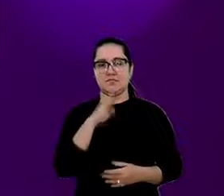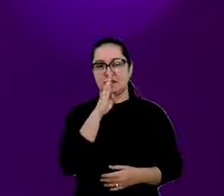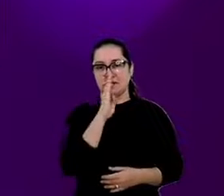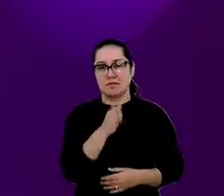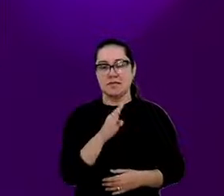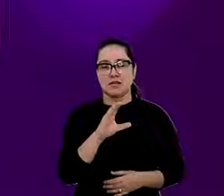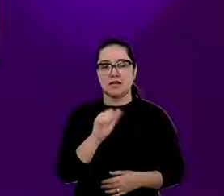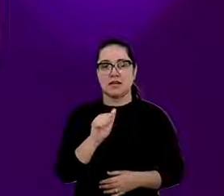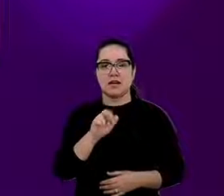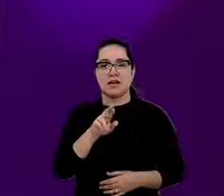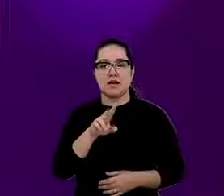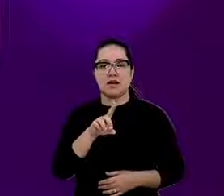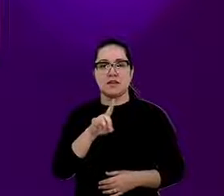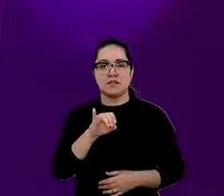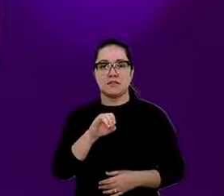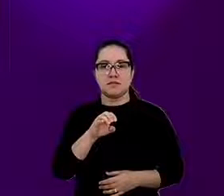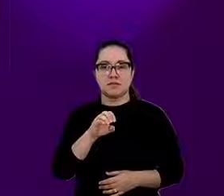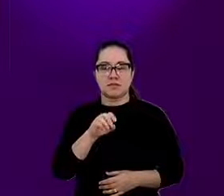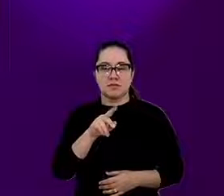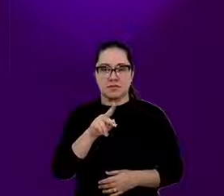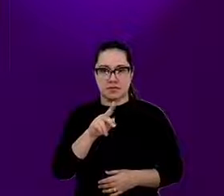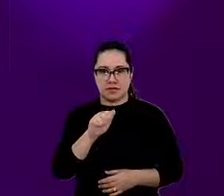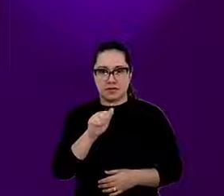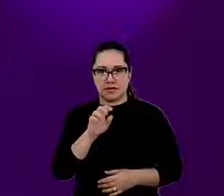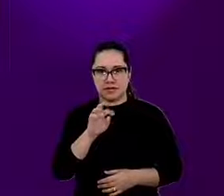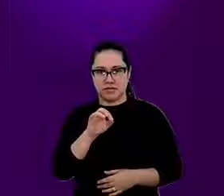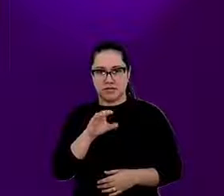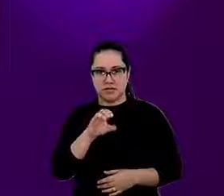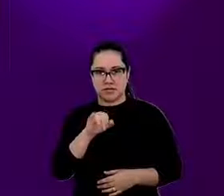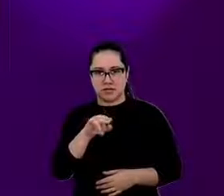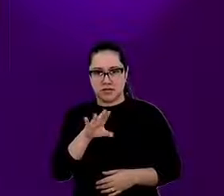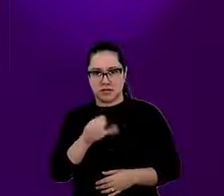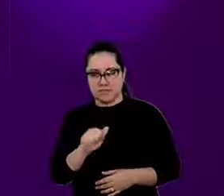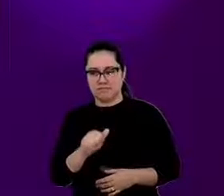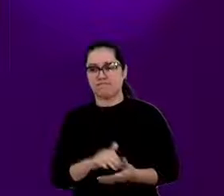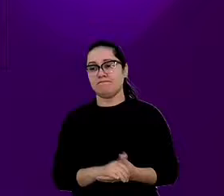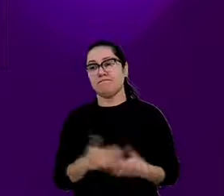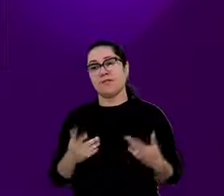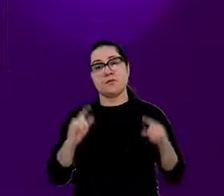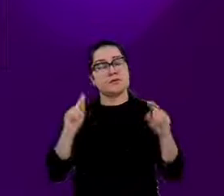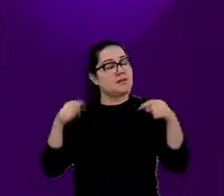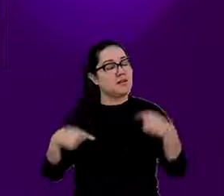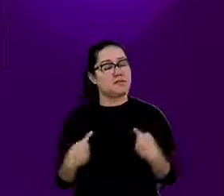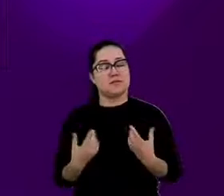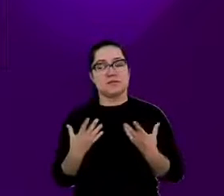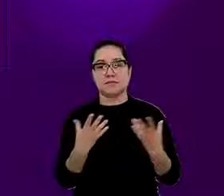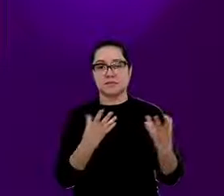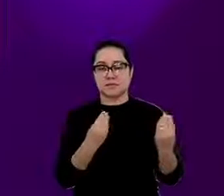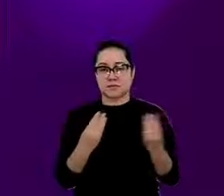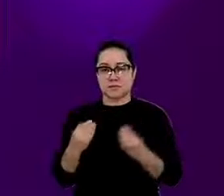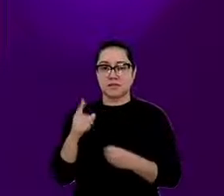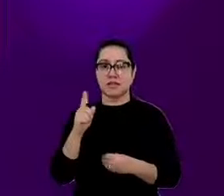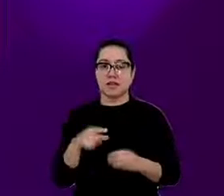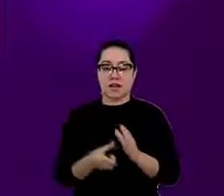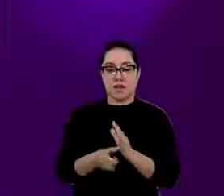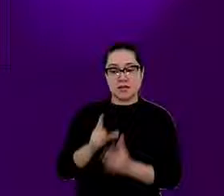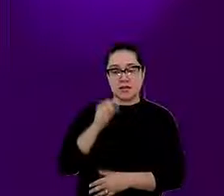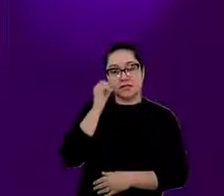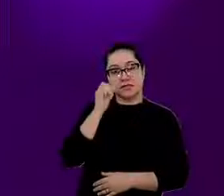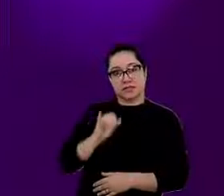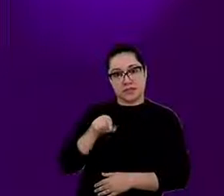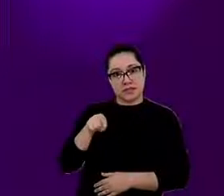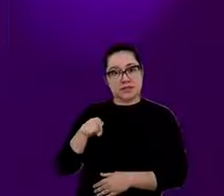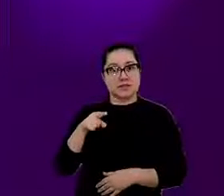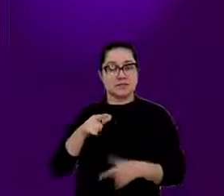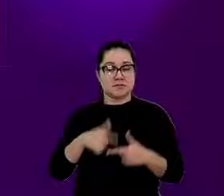doença cerebrovascular. Então, a gente está diante de um desafio gigante, não somente em relação à predição de eventos cardiovasculares, como